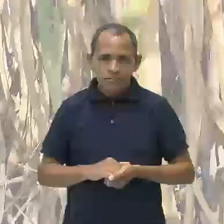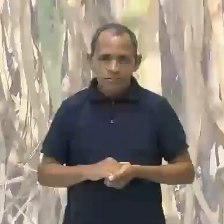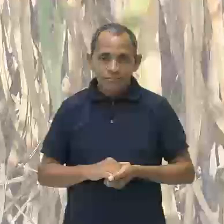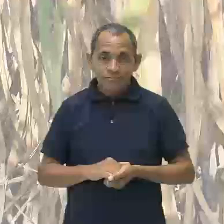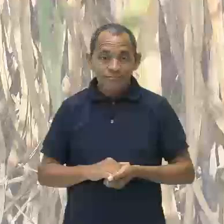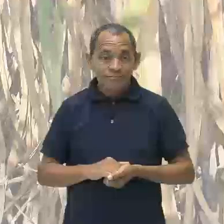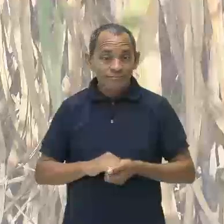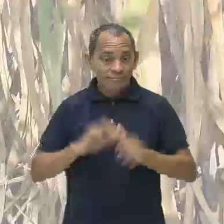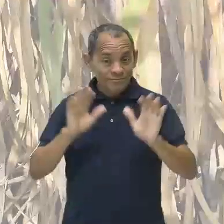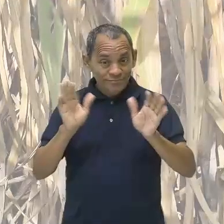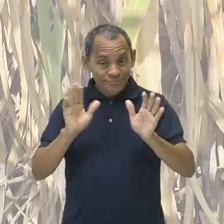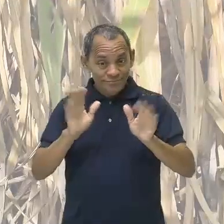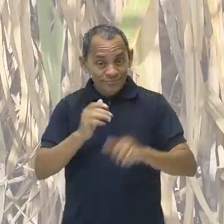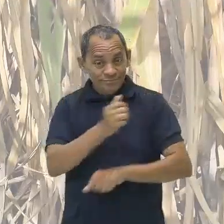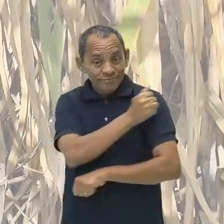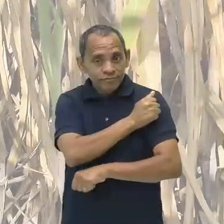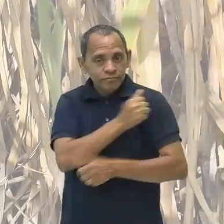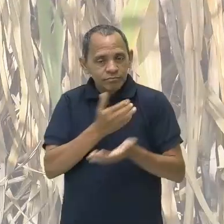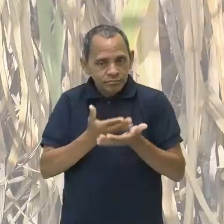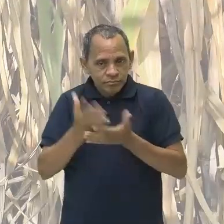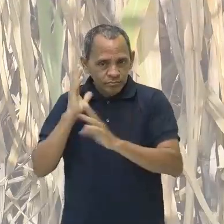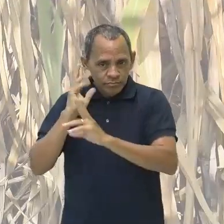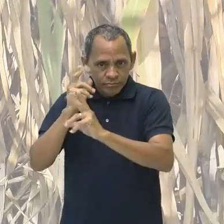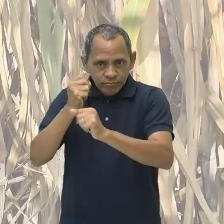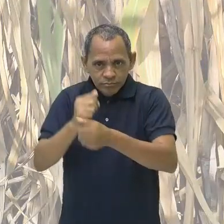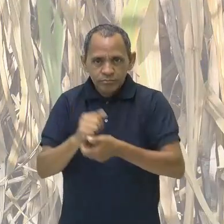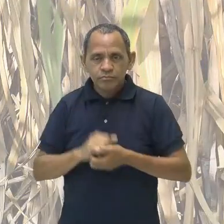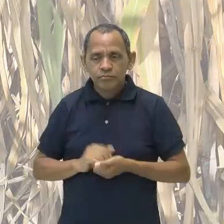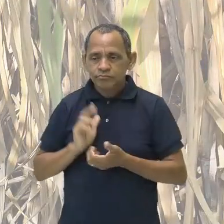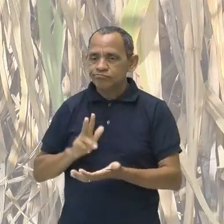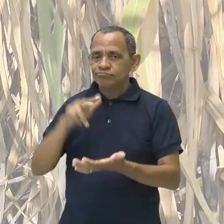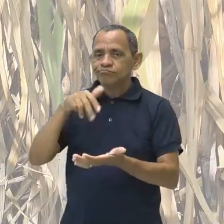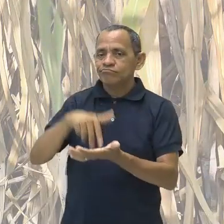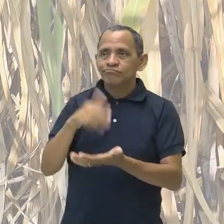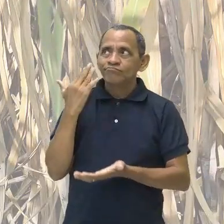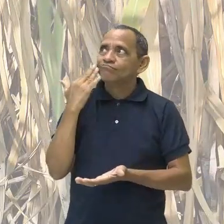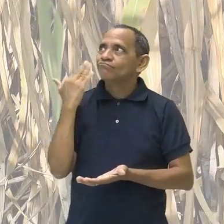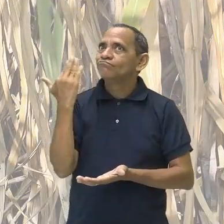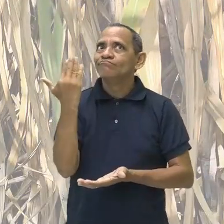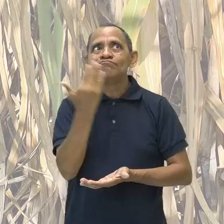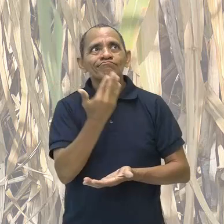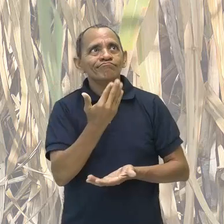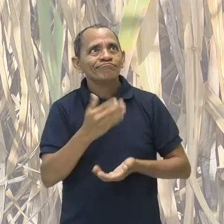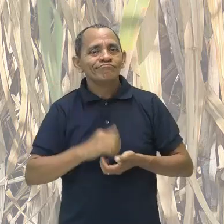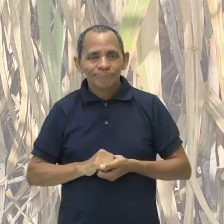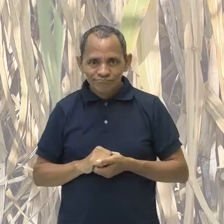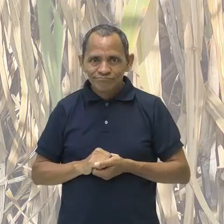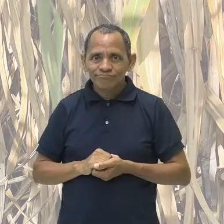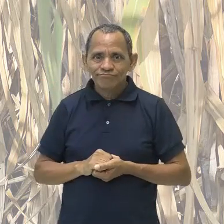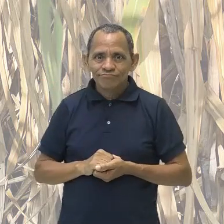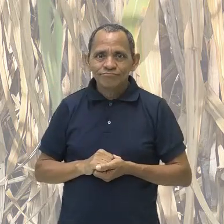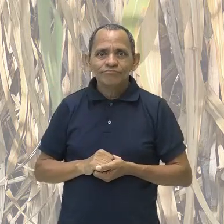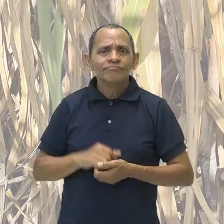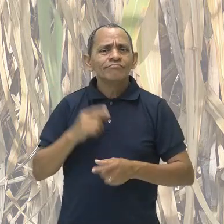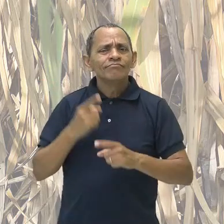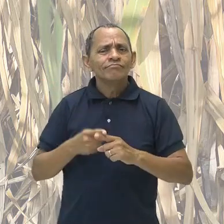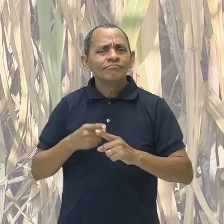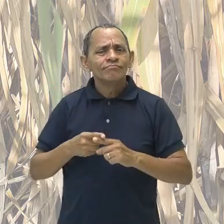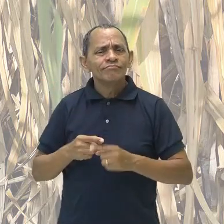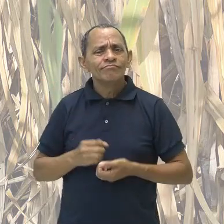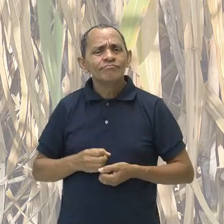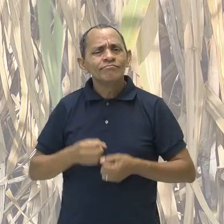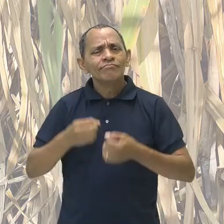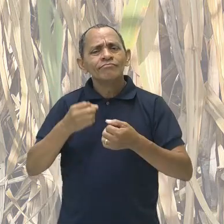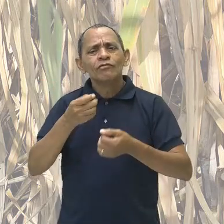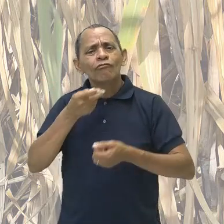Olá, queridos! Iniciando a nossa revisão, estamos aqui neste belíssimo canavial. Mas por que a gente vai falar de